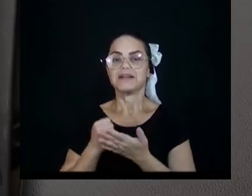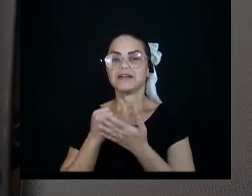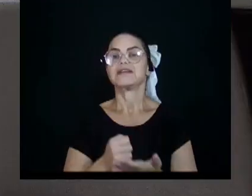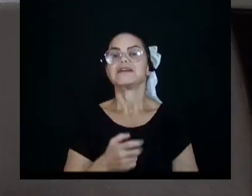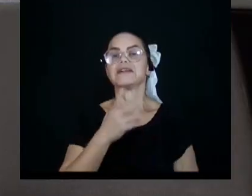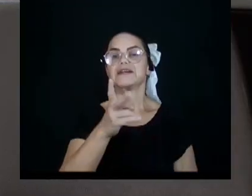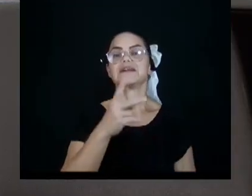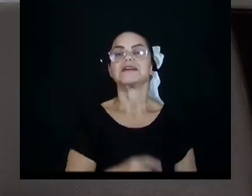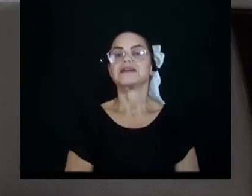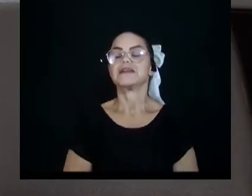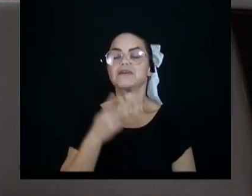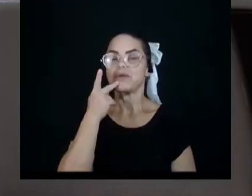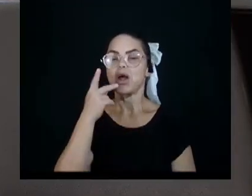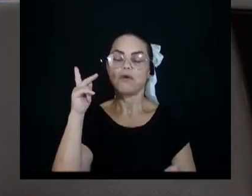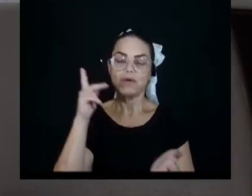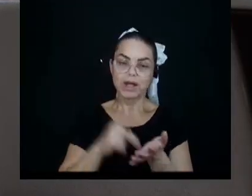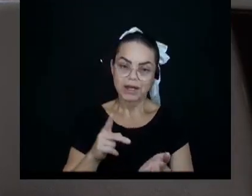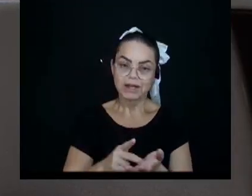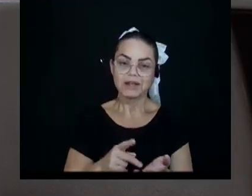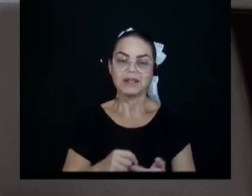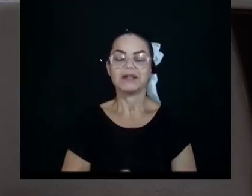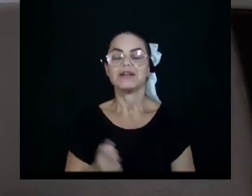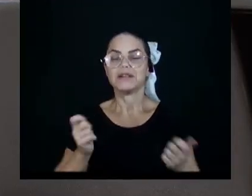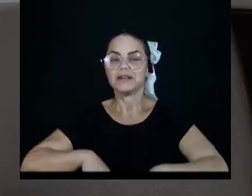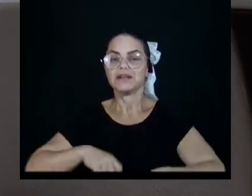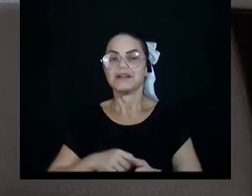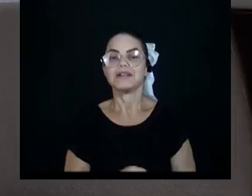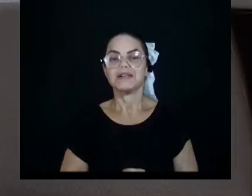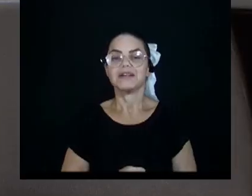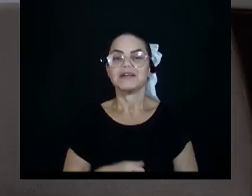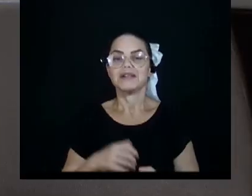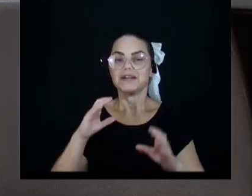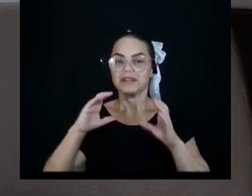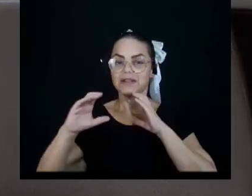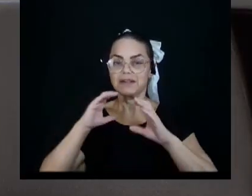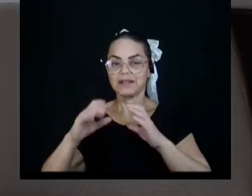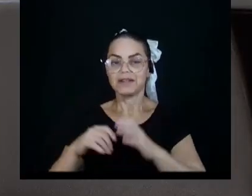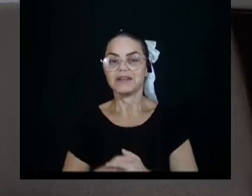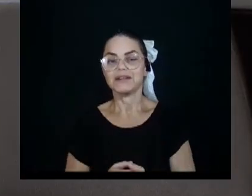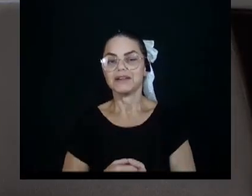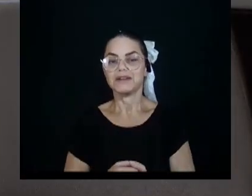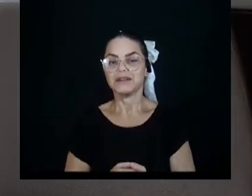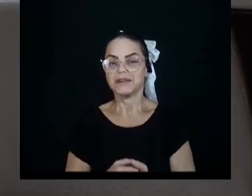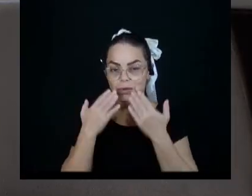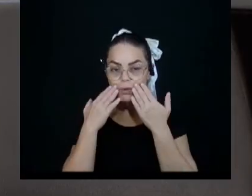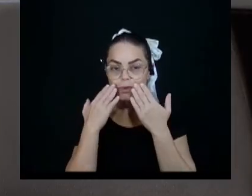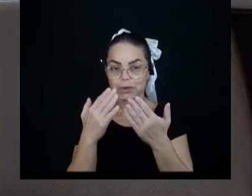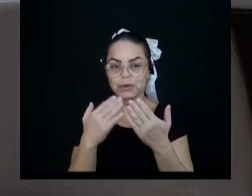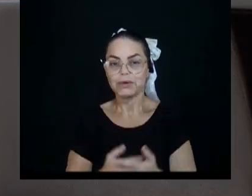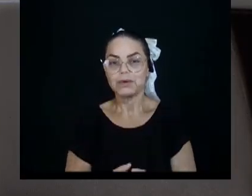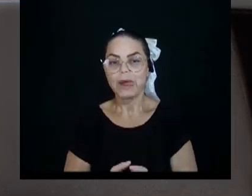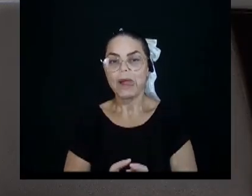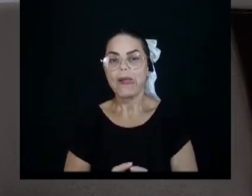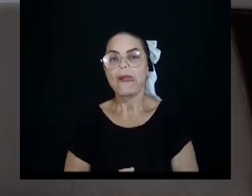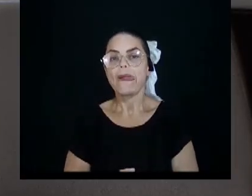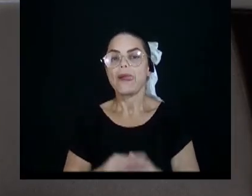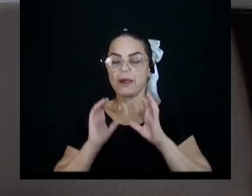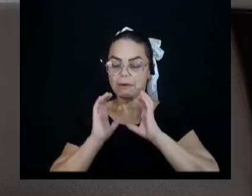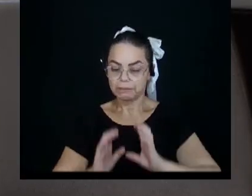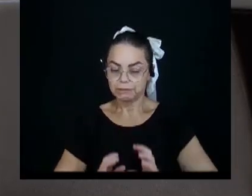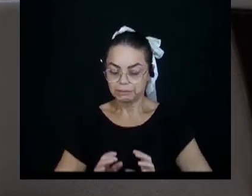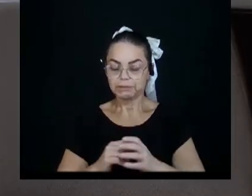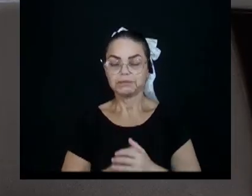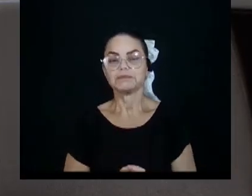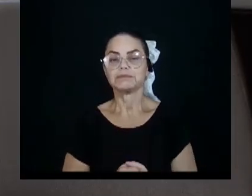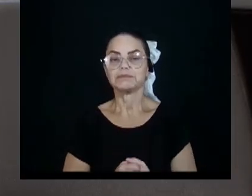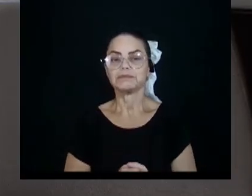transparência e a possibilidade da gente se comunicar diretamente com os cidadãos e com toda a população da